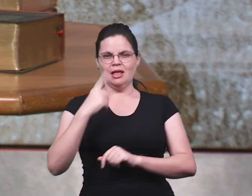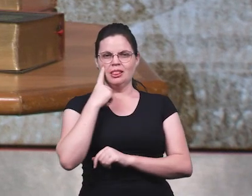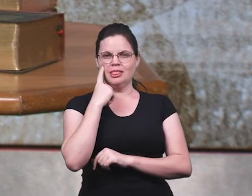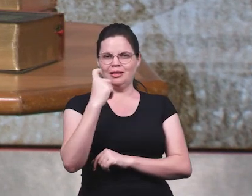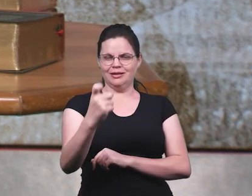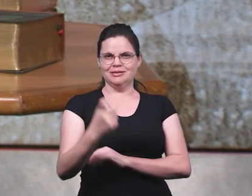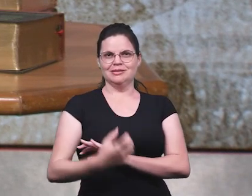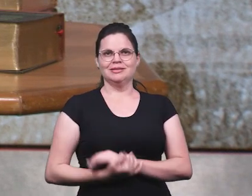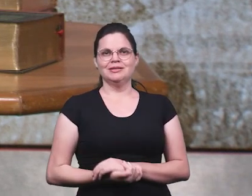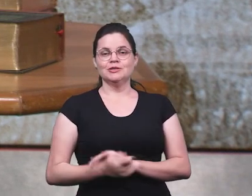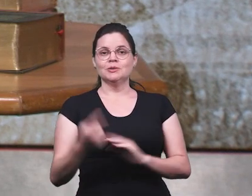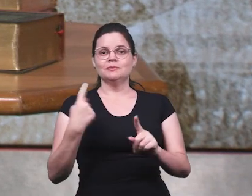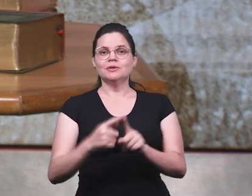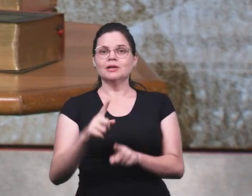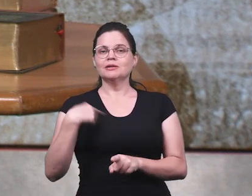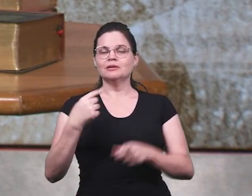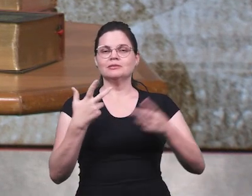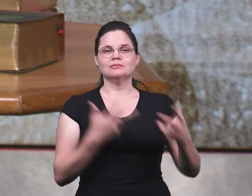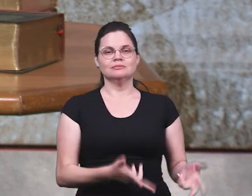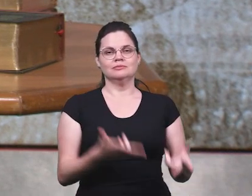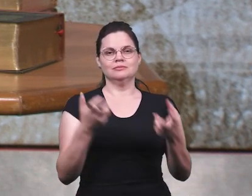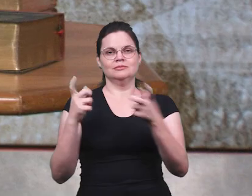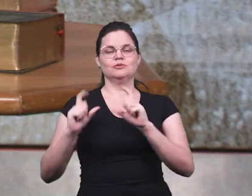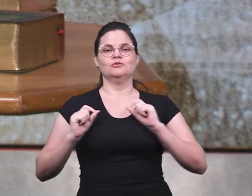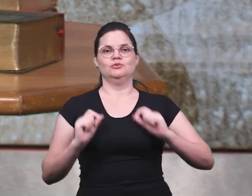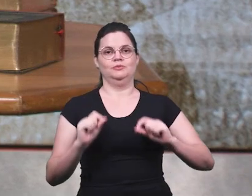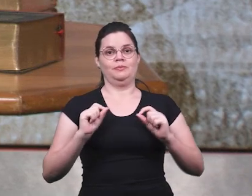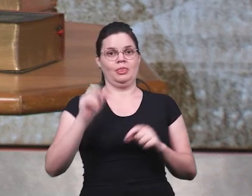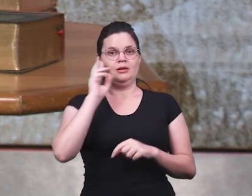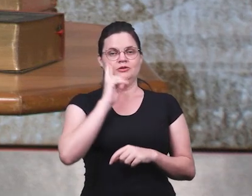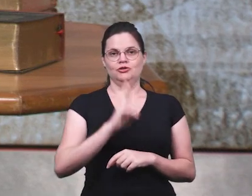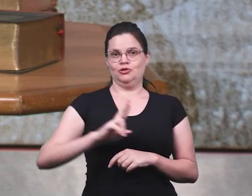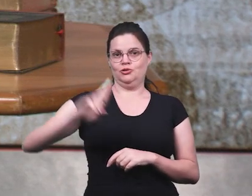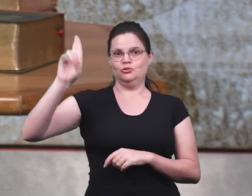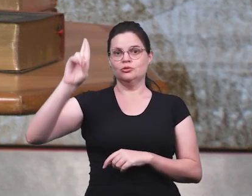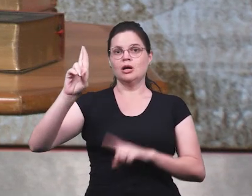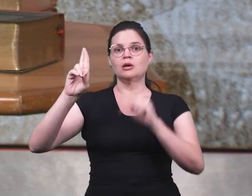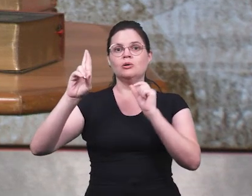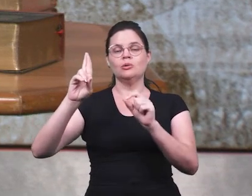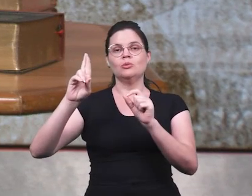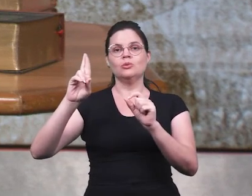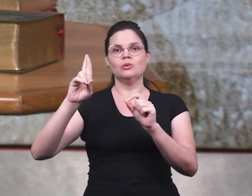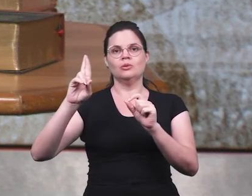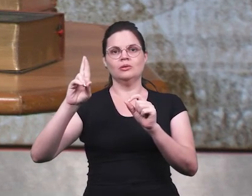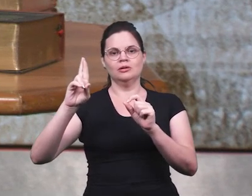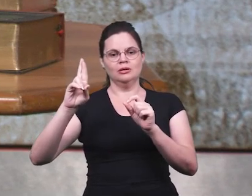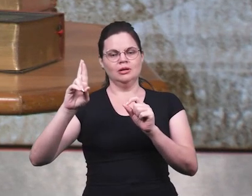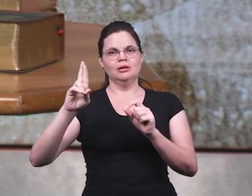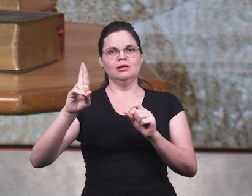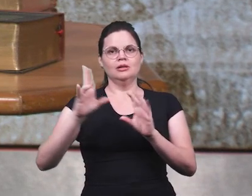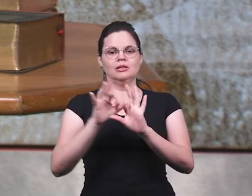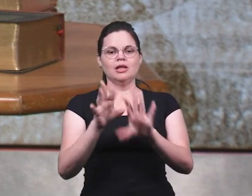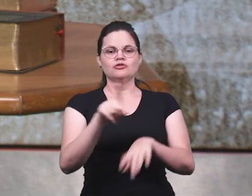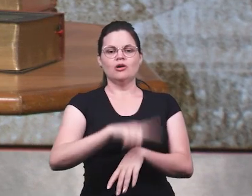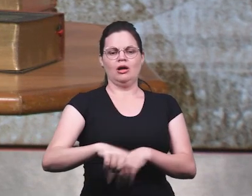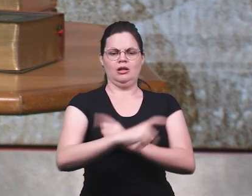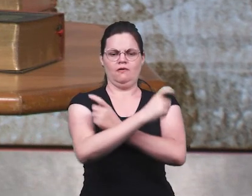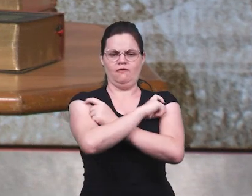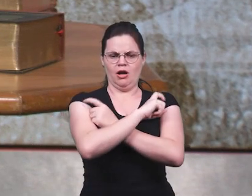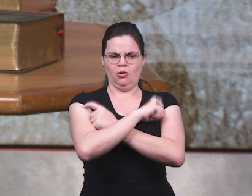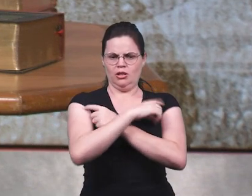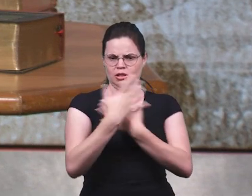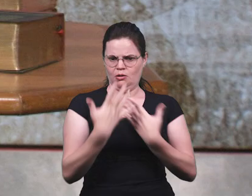interessante nós vermos que o Senhor disse que ele manteve Faraó na posição em que ele